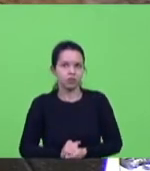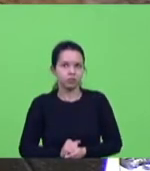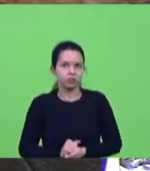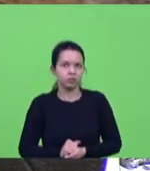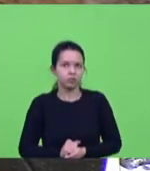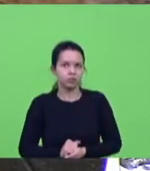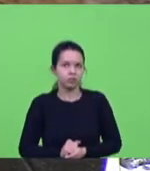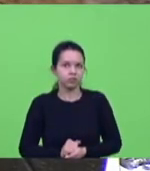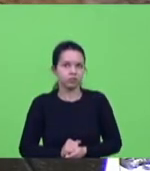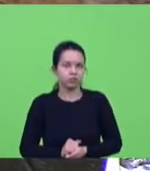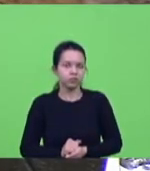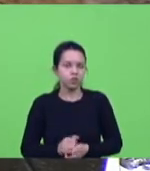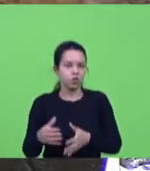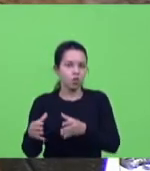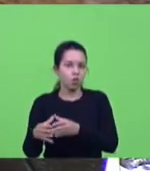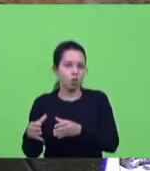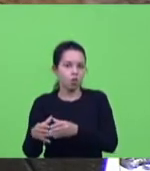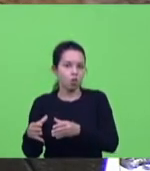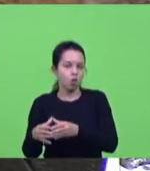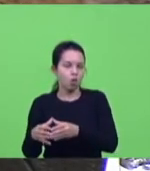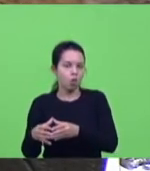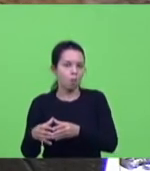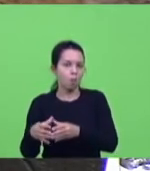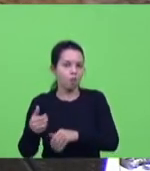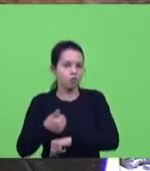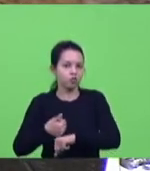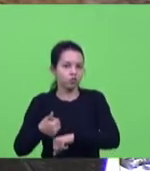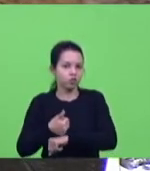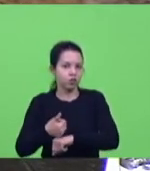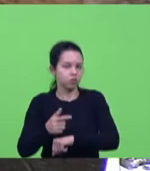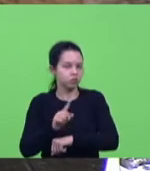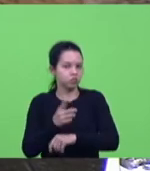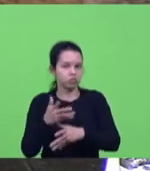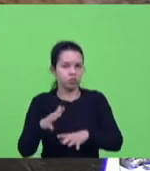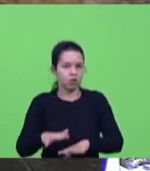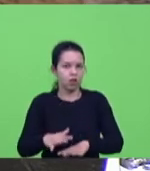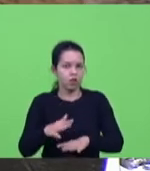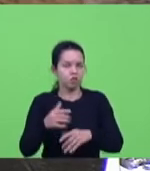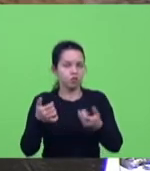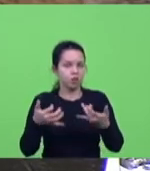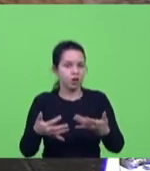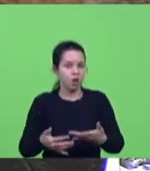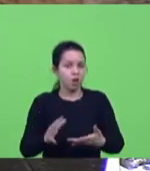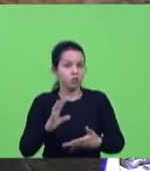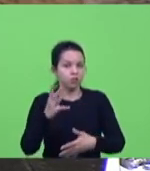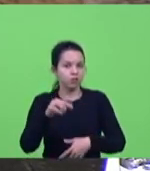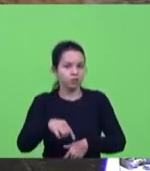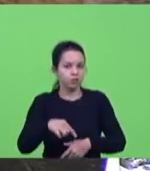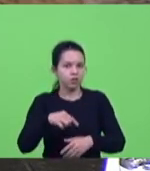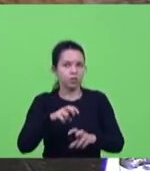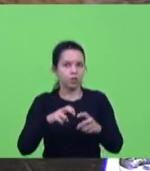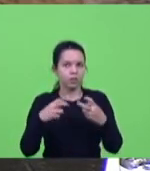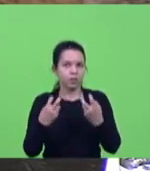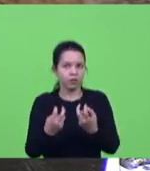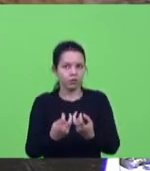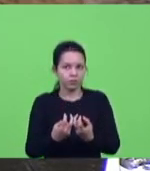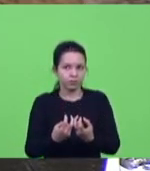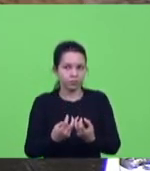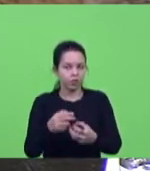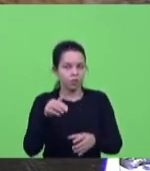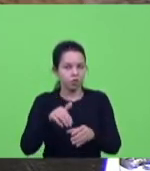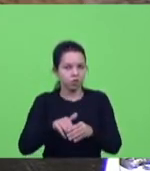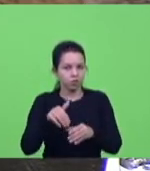uma grande classe profissional, não quero nem, eu quero falar do que acontece aqui dentro do parlamento, da coerência. Nós votamos semana